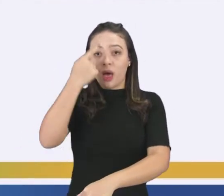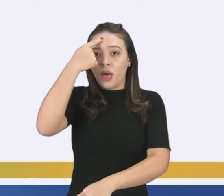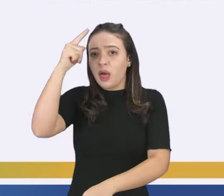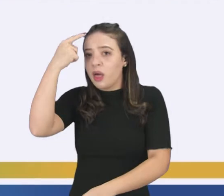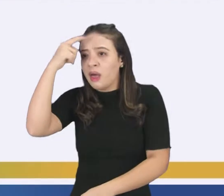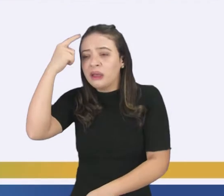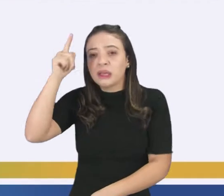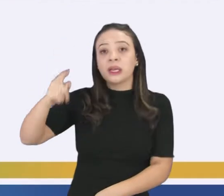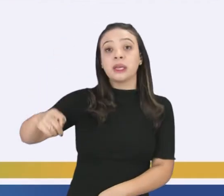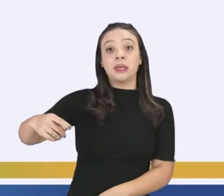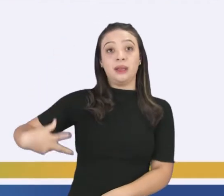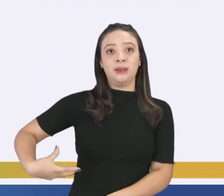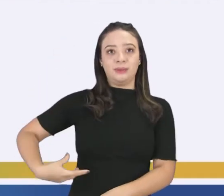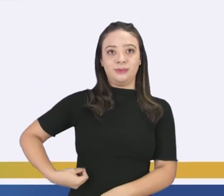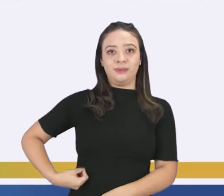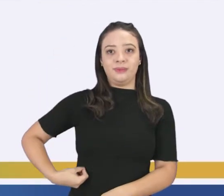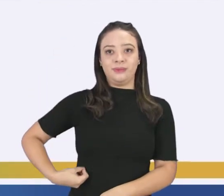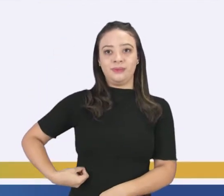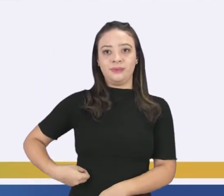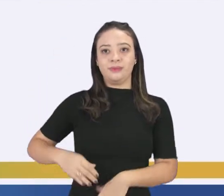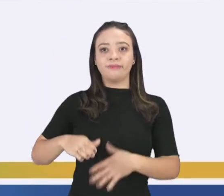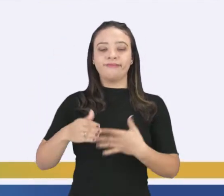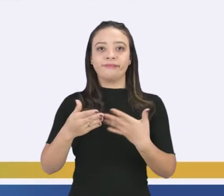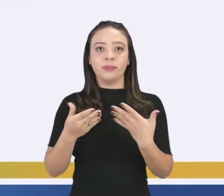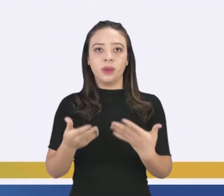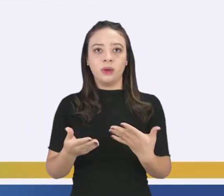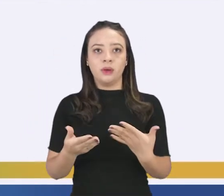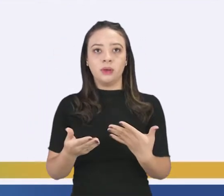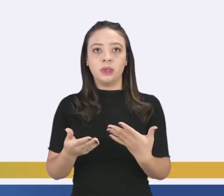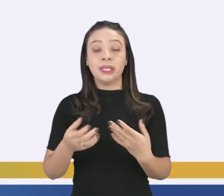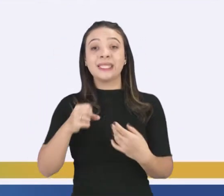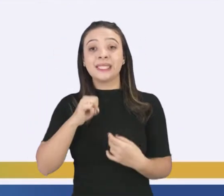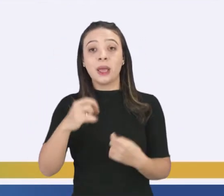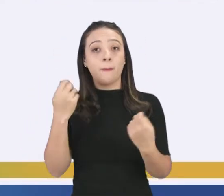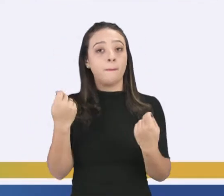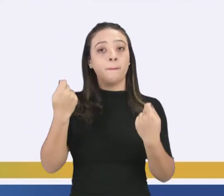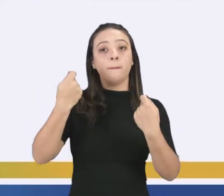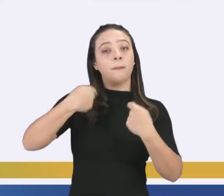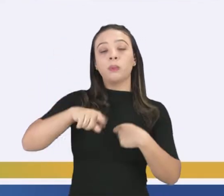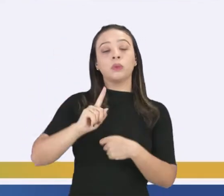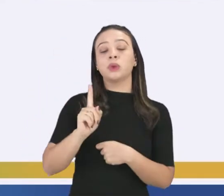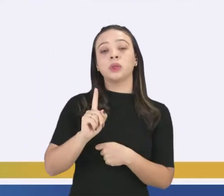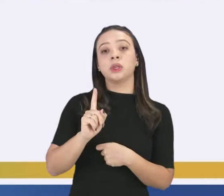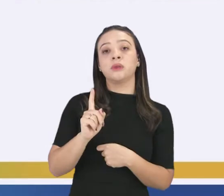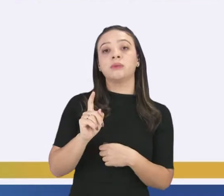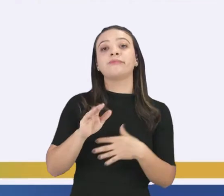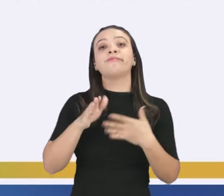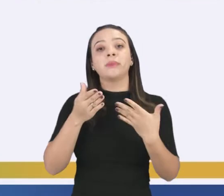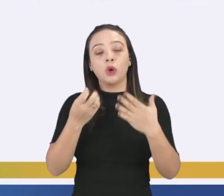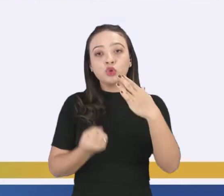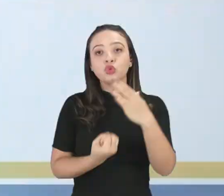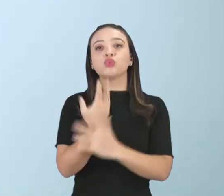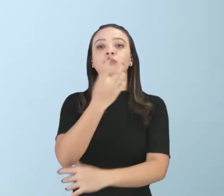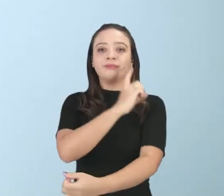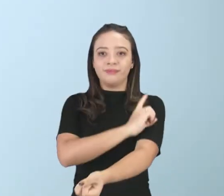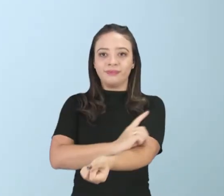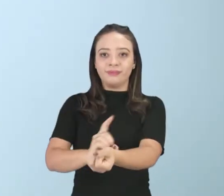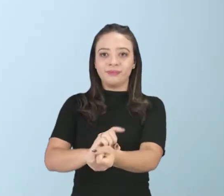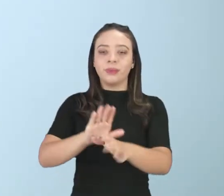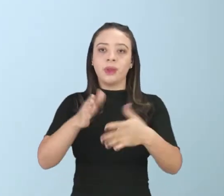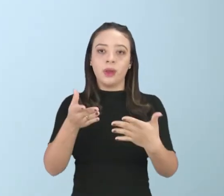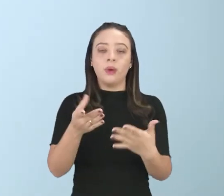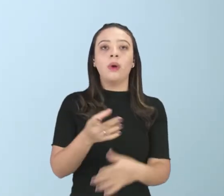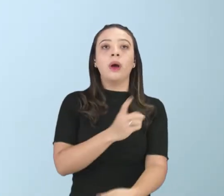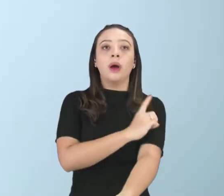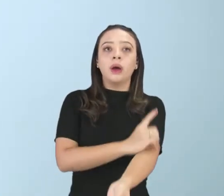glicose em níveis normais. Quando isso não é mais possível, surge a diabetes. Então, assim, a diabetes tipo 2,